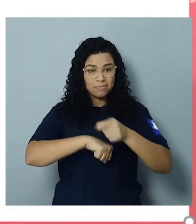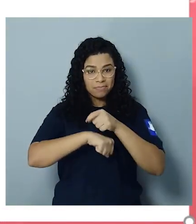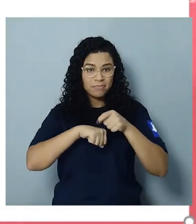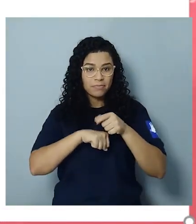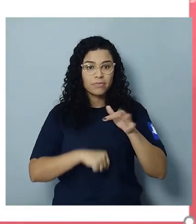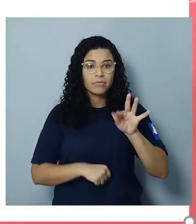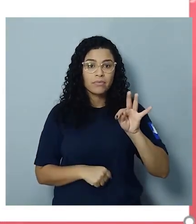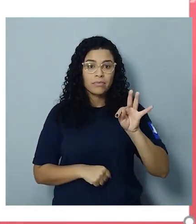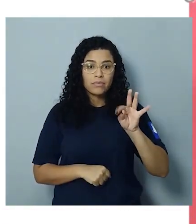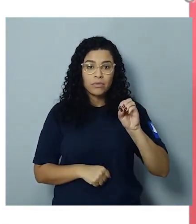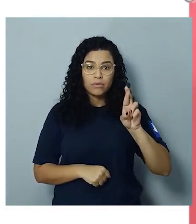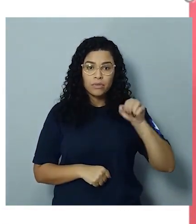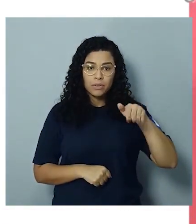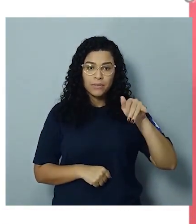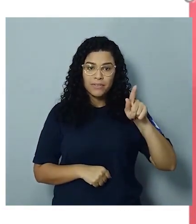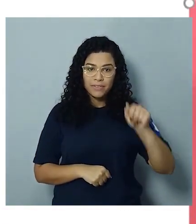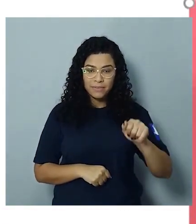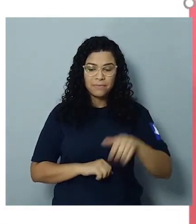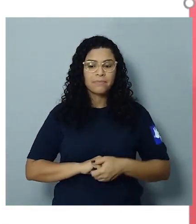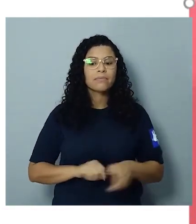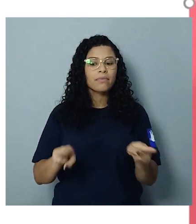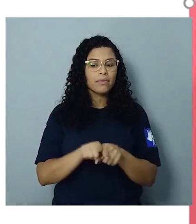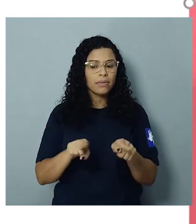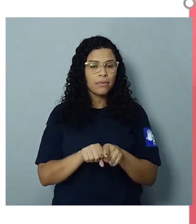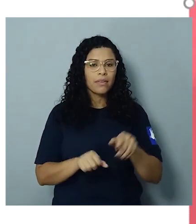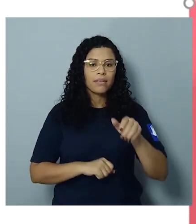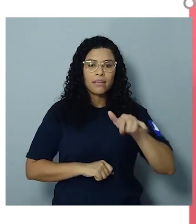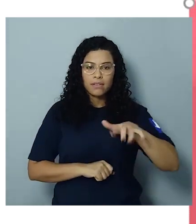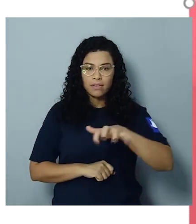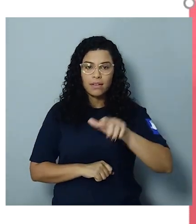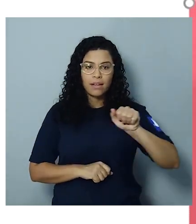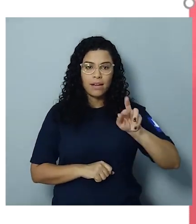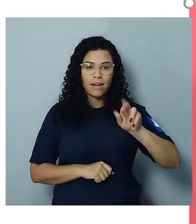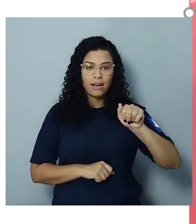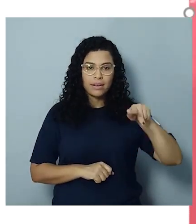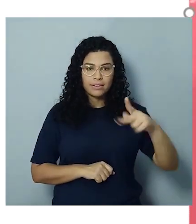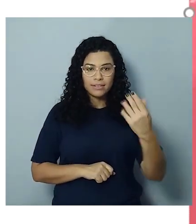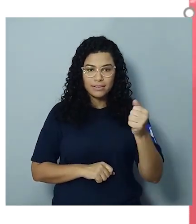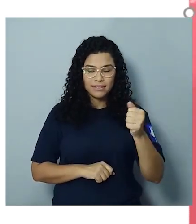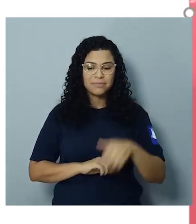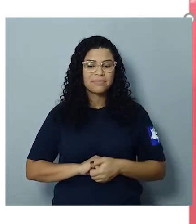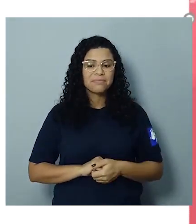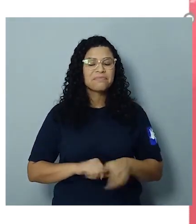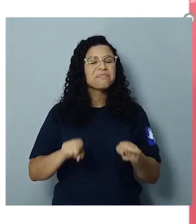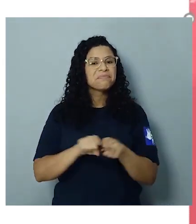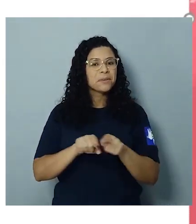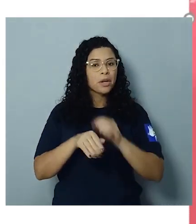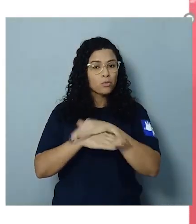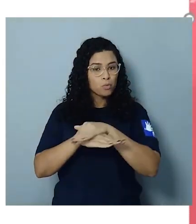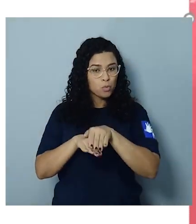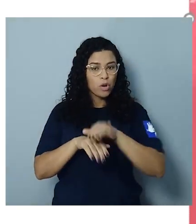me liga Ela também disse a aranha e também